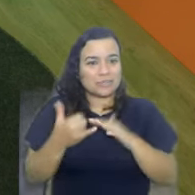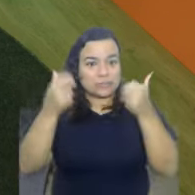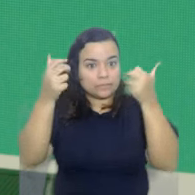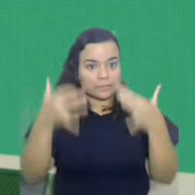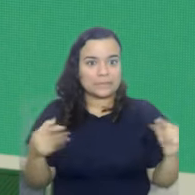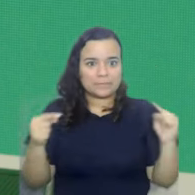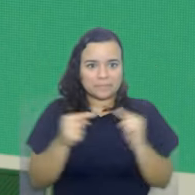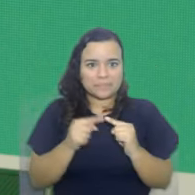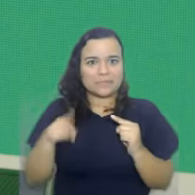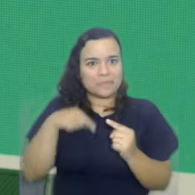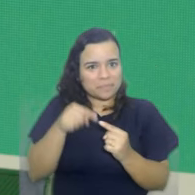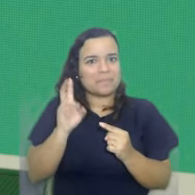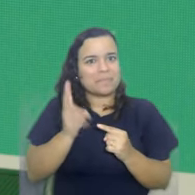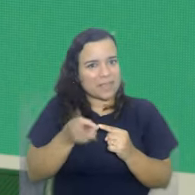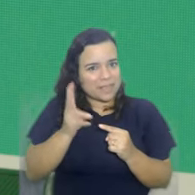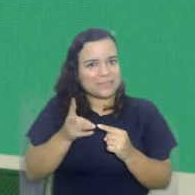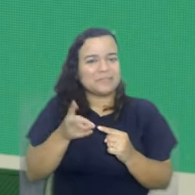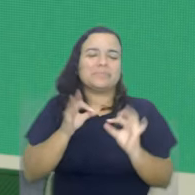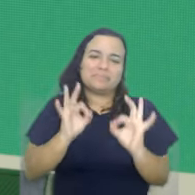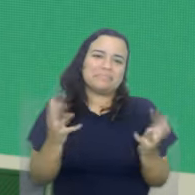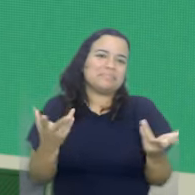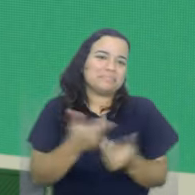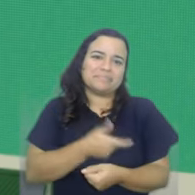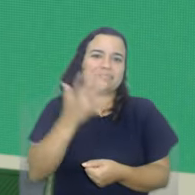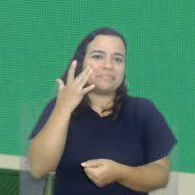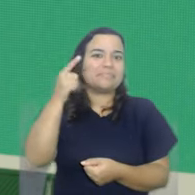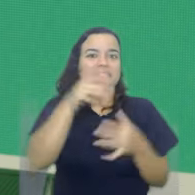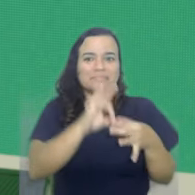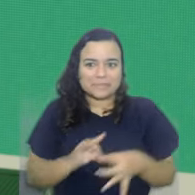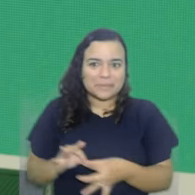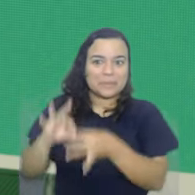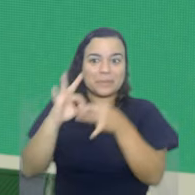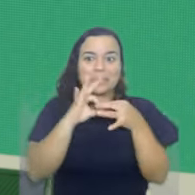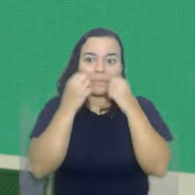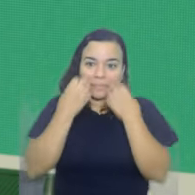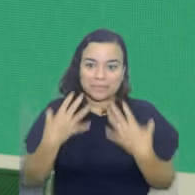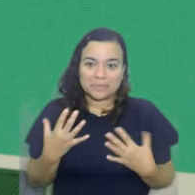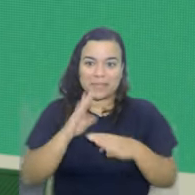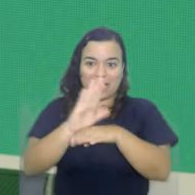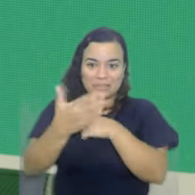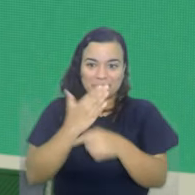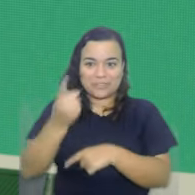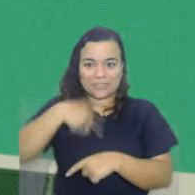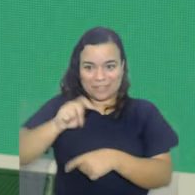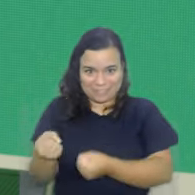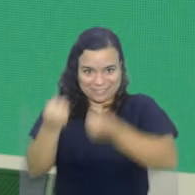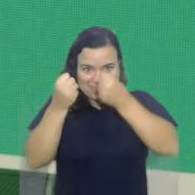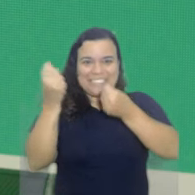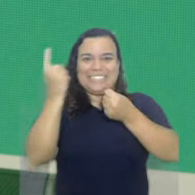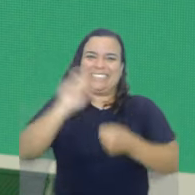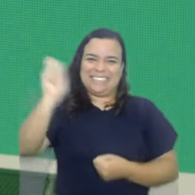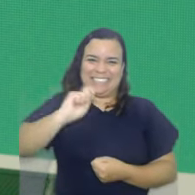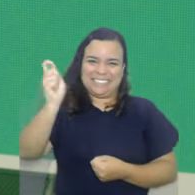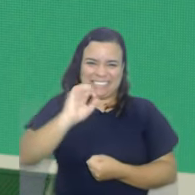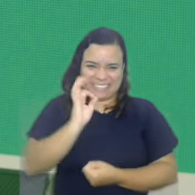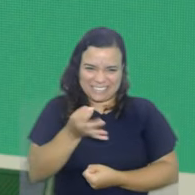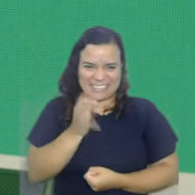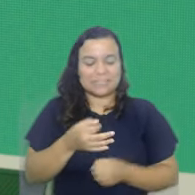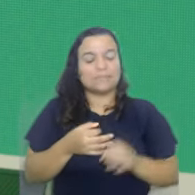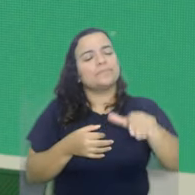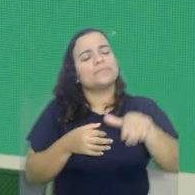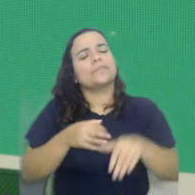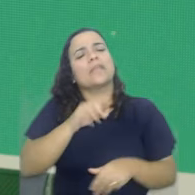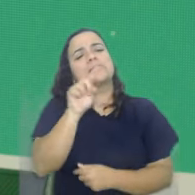mesma mesmo objetivo acho que essa essa união faz a Juntos somos mais fortes né exato e José Zé Renato